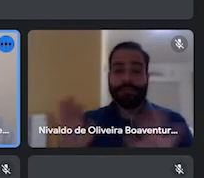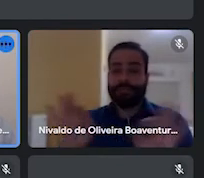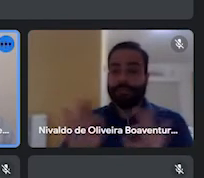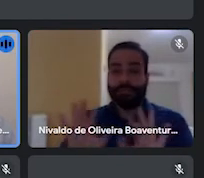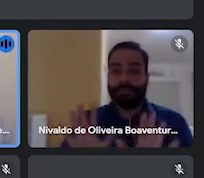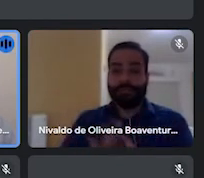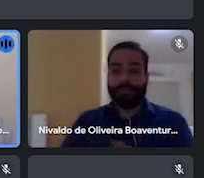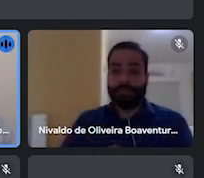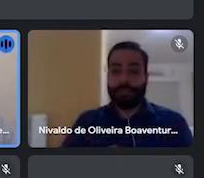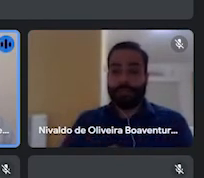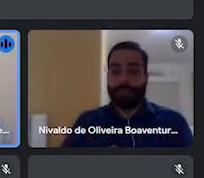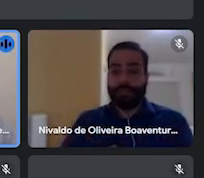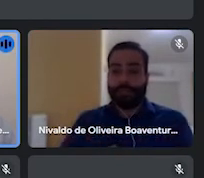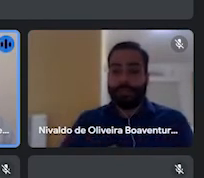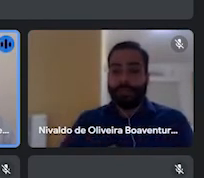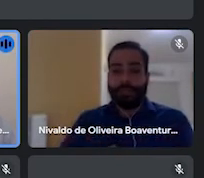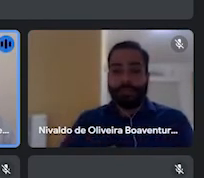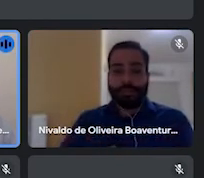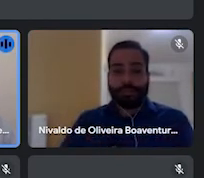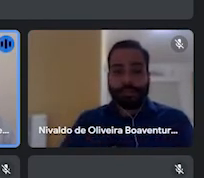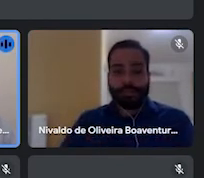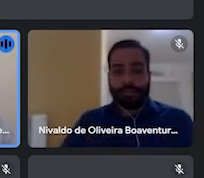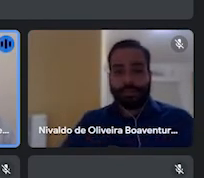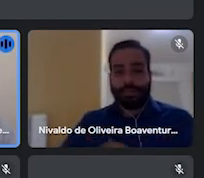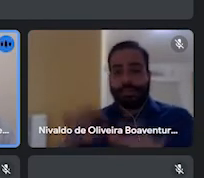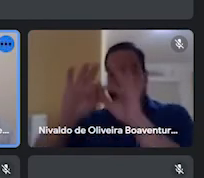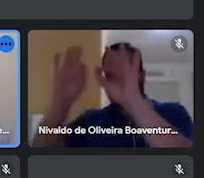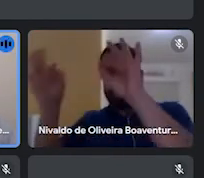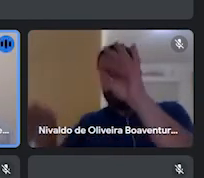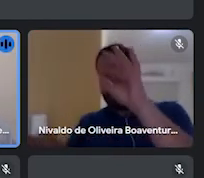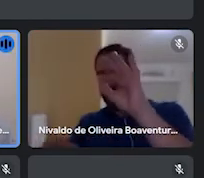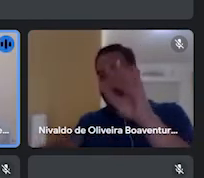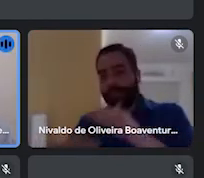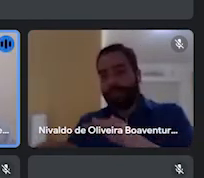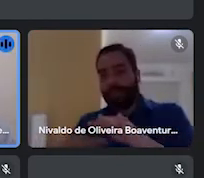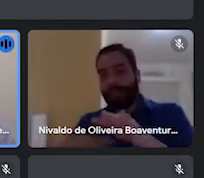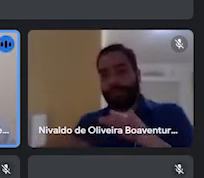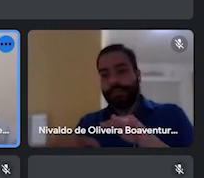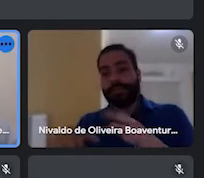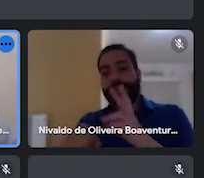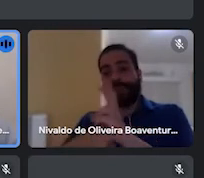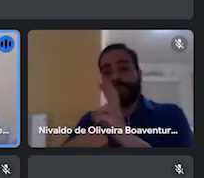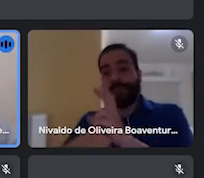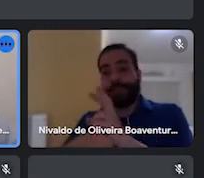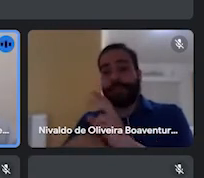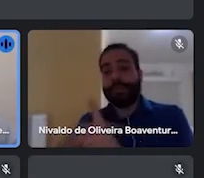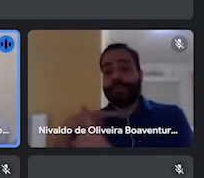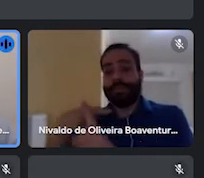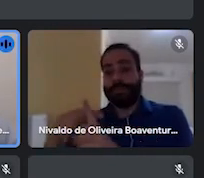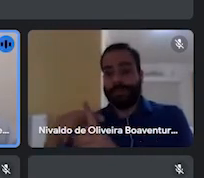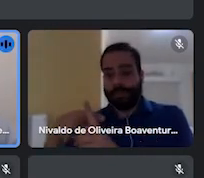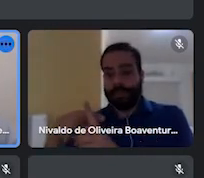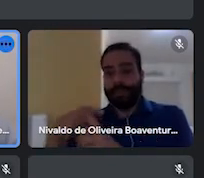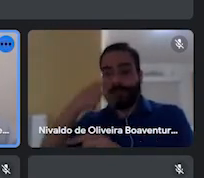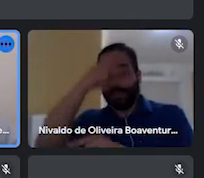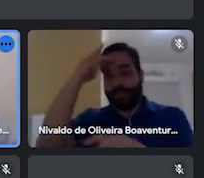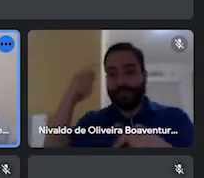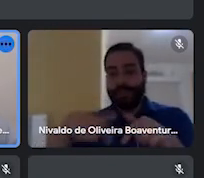condutor de instalação de aterramento temporário é uma proteção para o